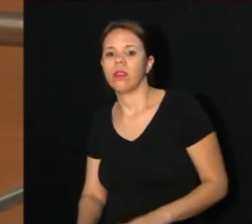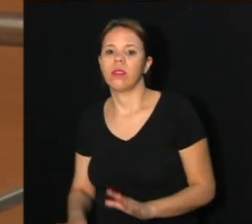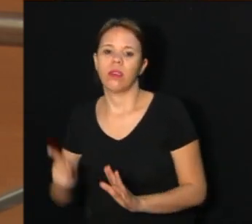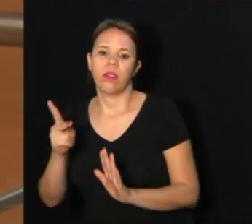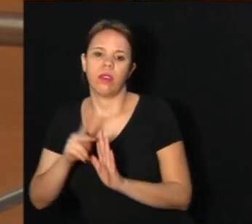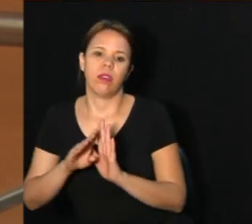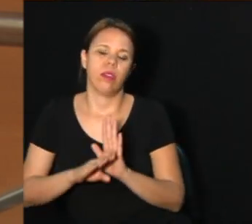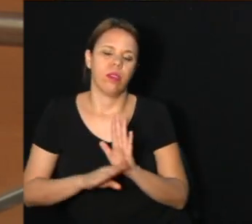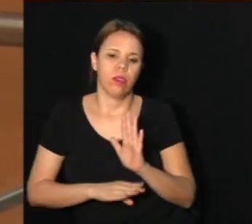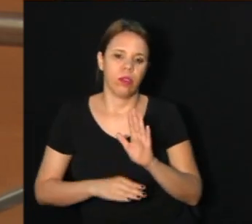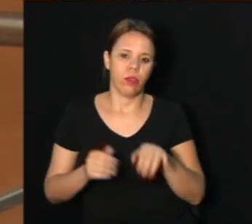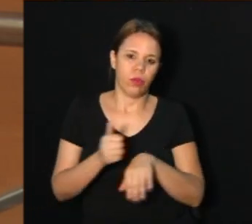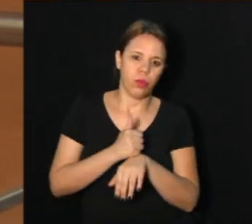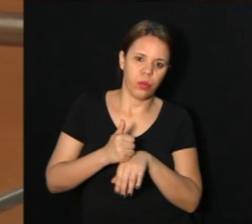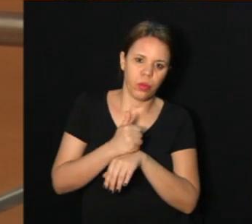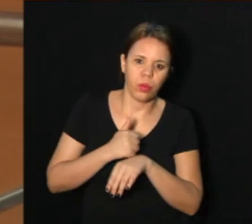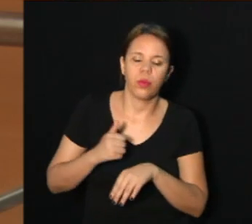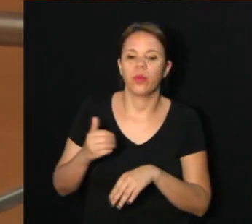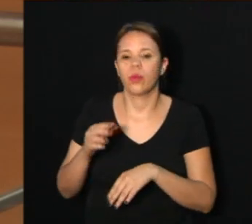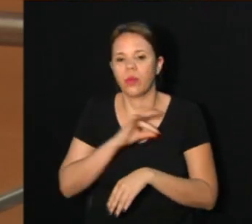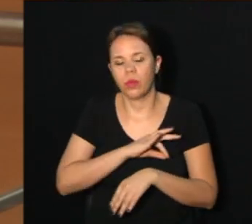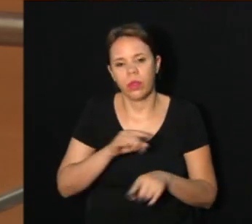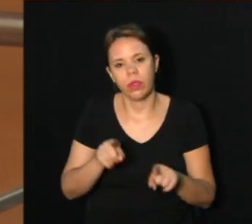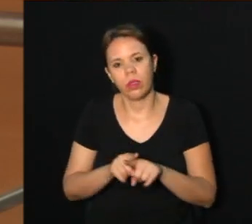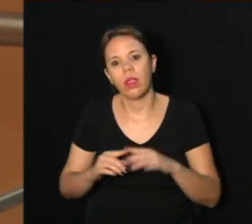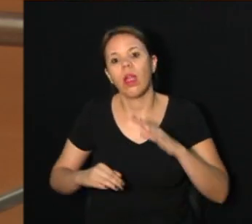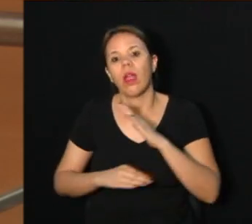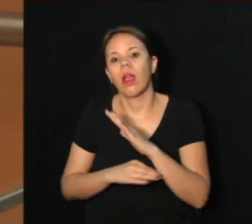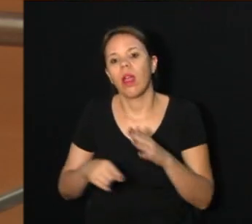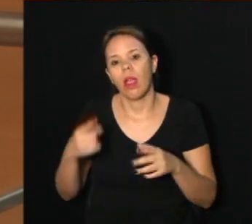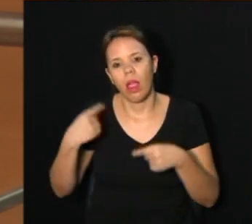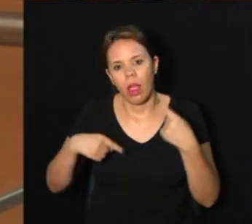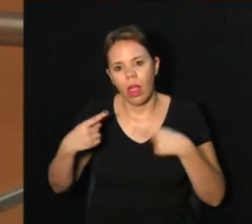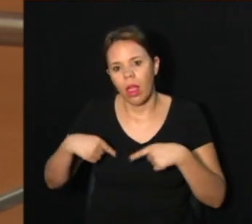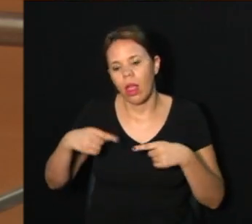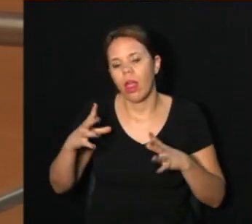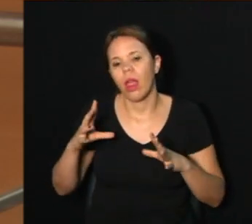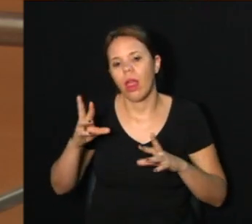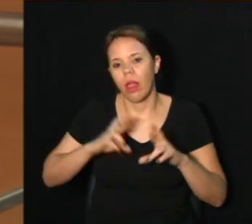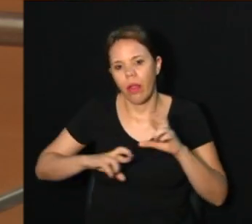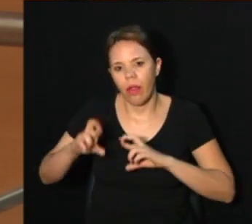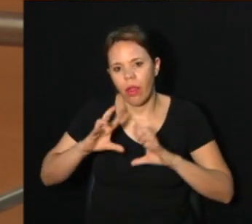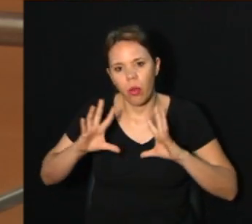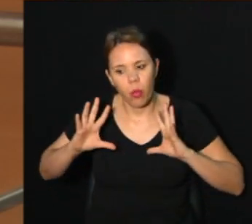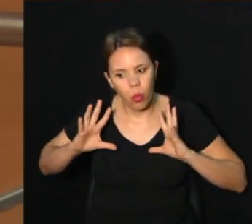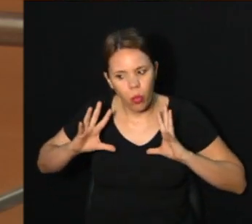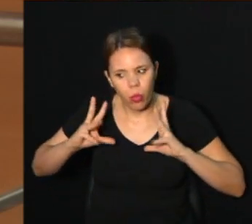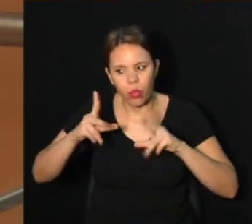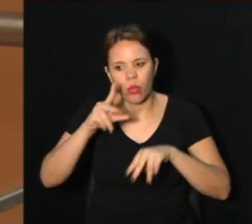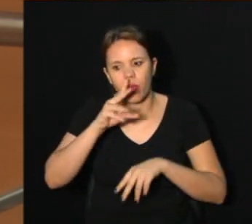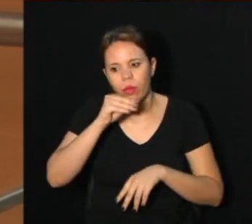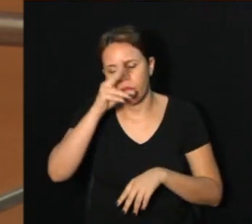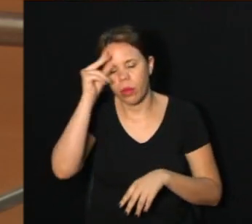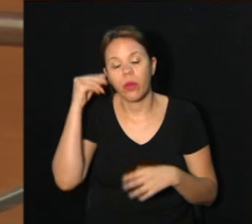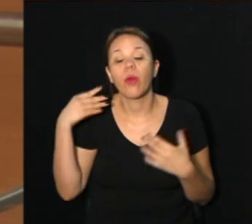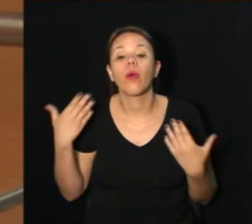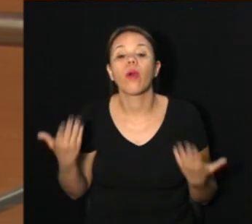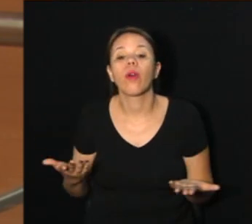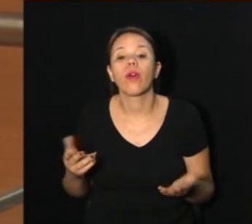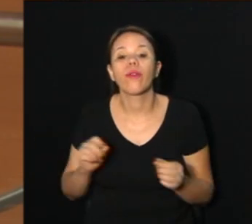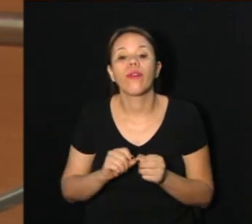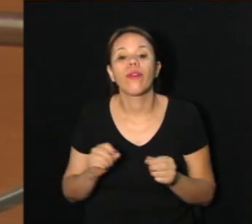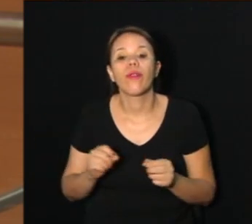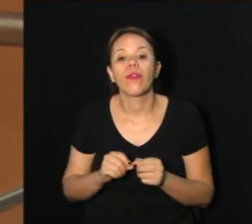carreira, isso vai impactar em todos. A Câmara está disposta a dialogar com a revisão do plano de cargo de todos os servidores? Ou nós vamos fazer